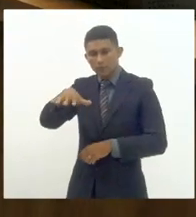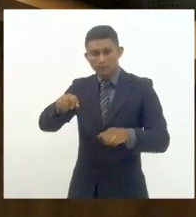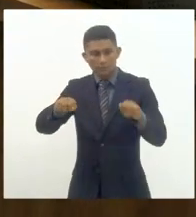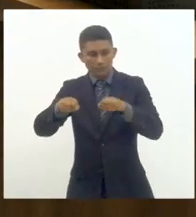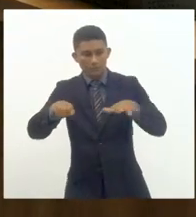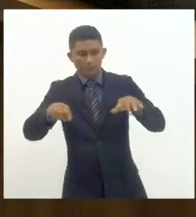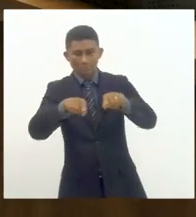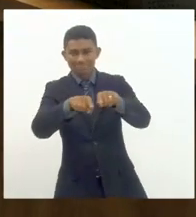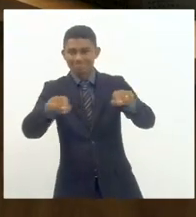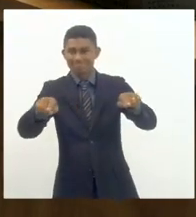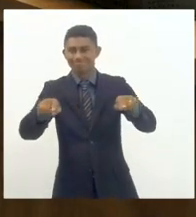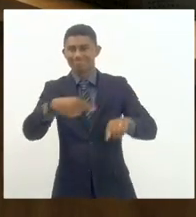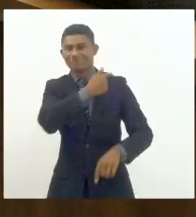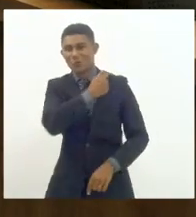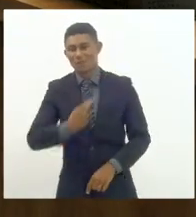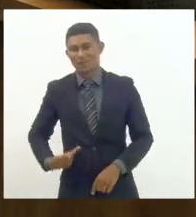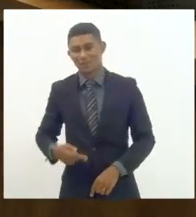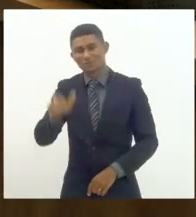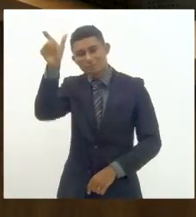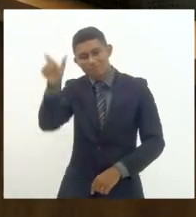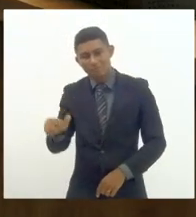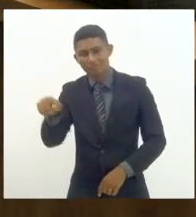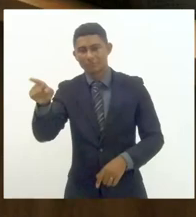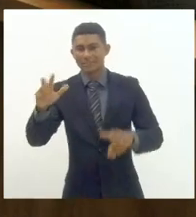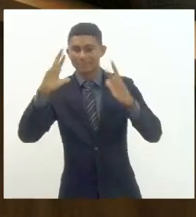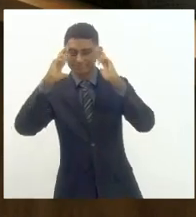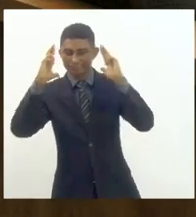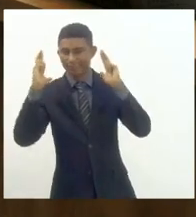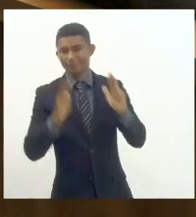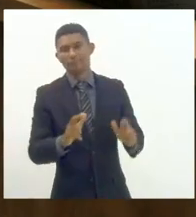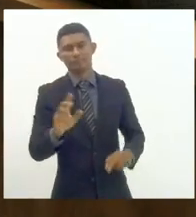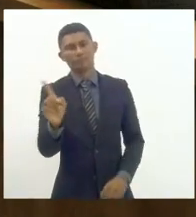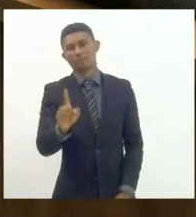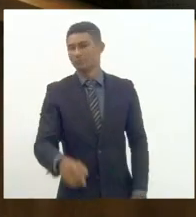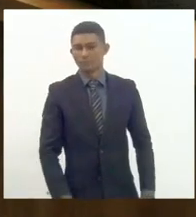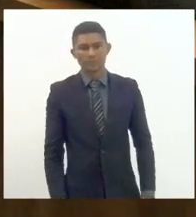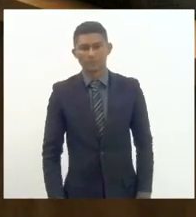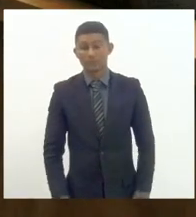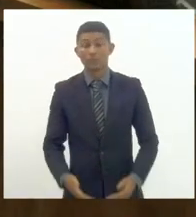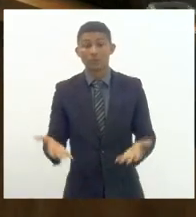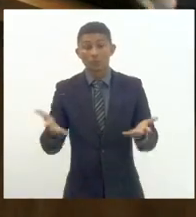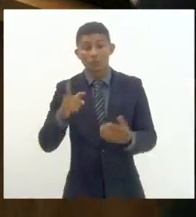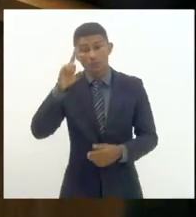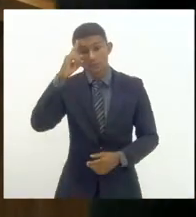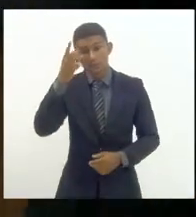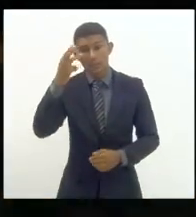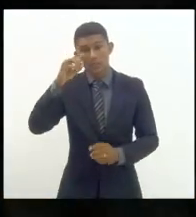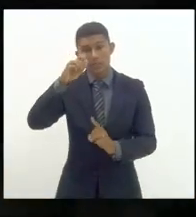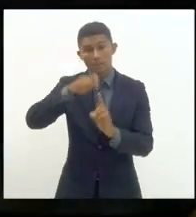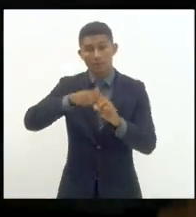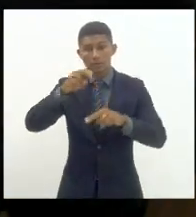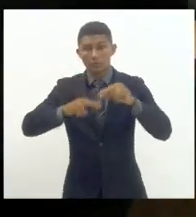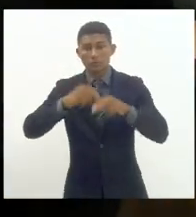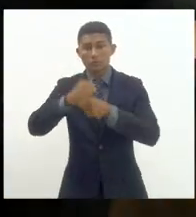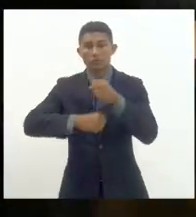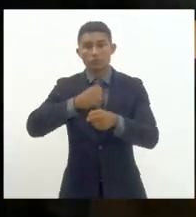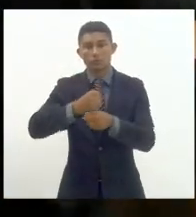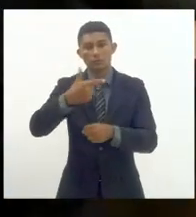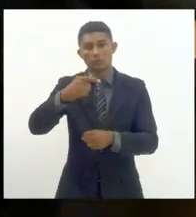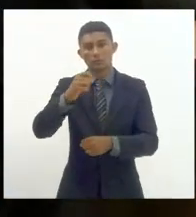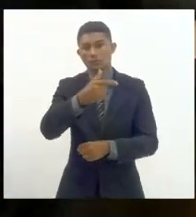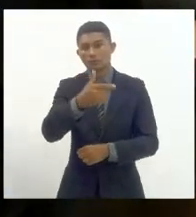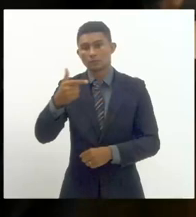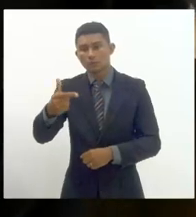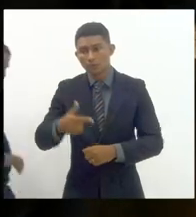respeitadas pelo governador Cláudio Castro, hoje, dia 30 de junho de 2022,